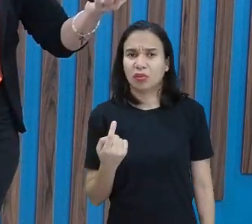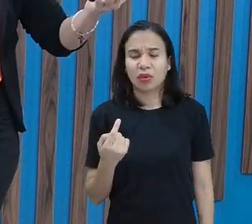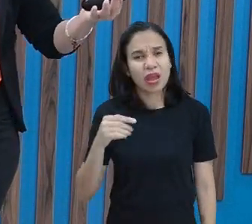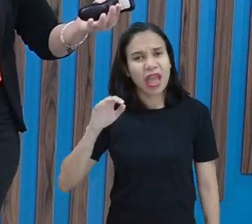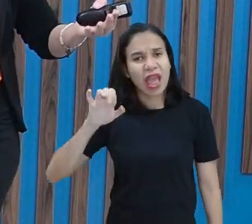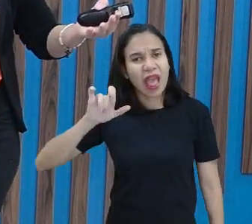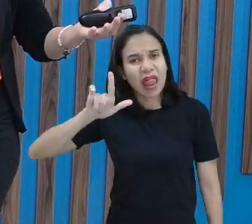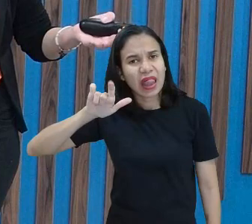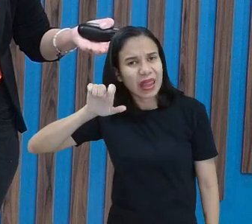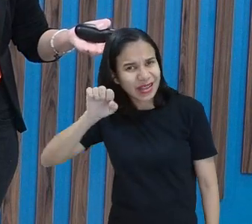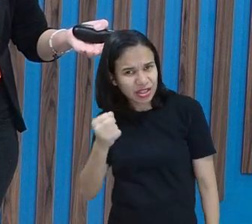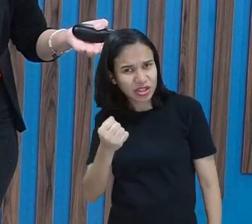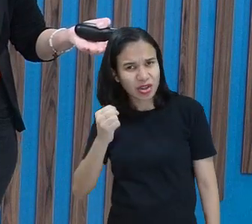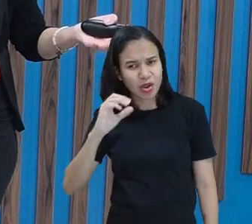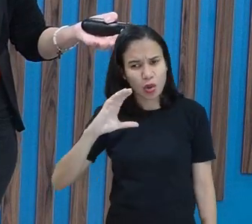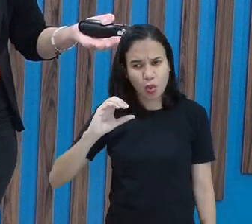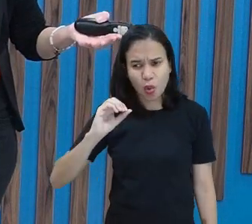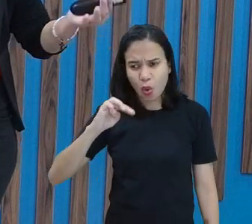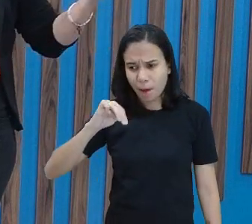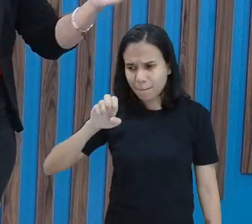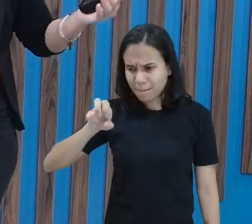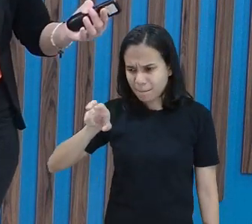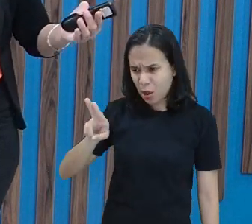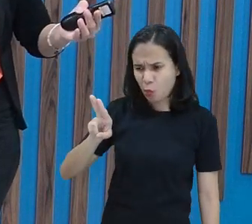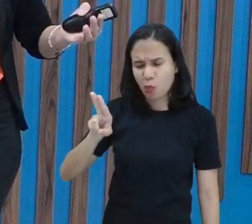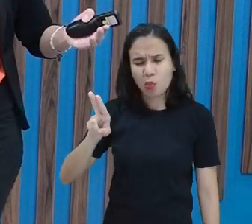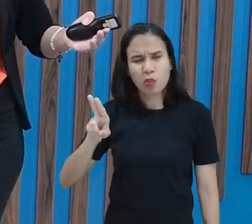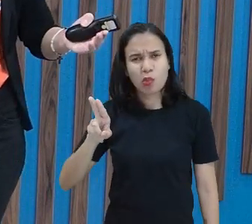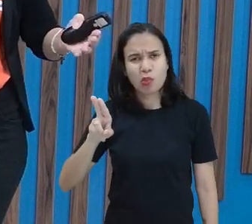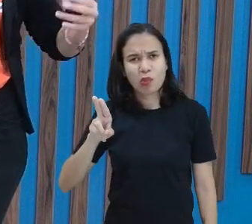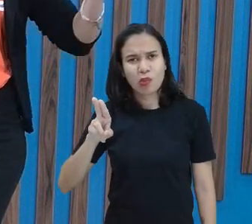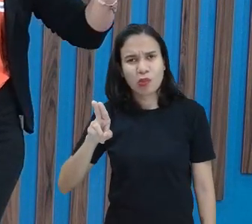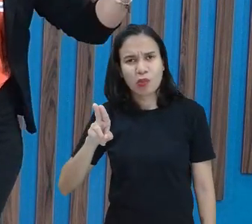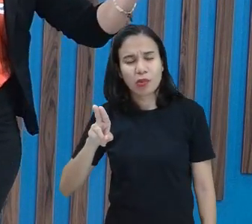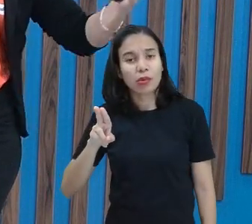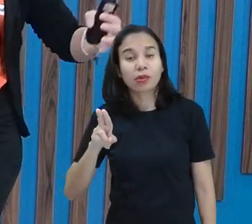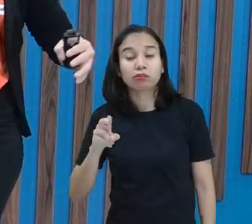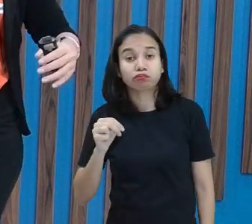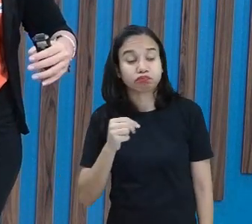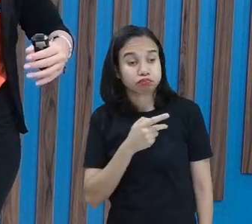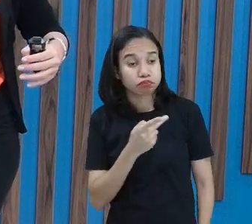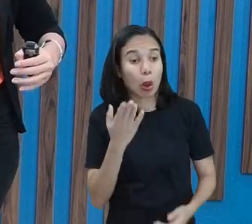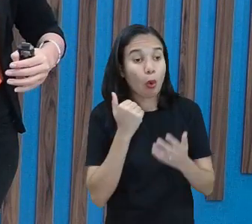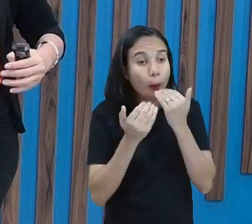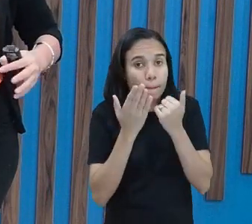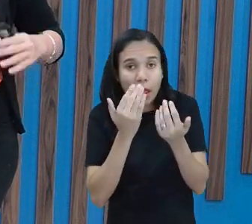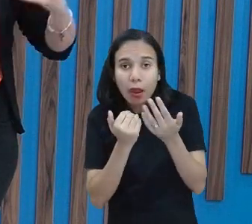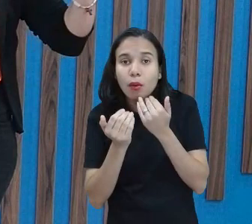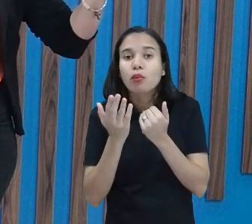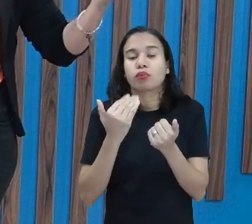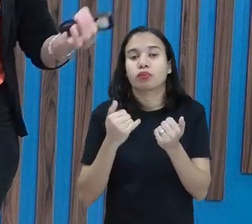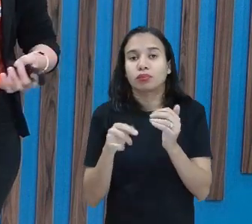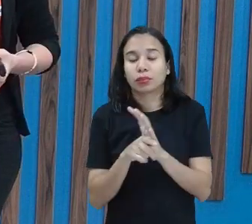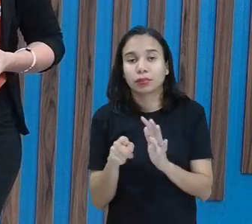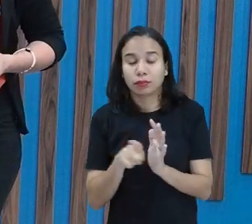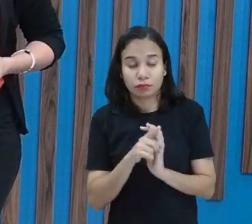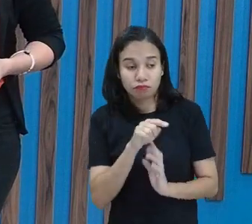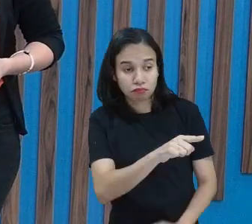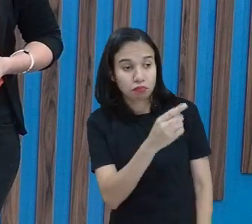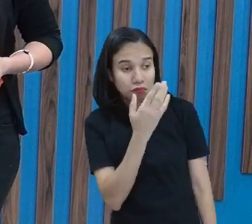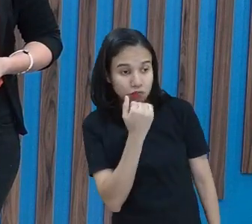Eles comeu o bolo. Tá bonito isso? Eles comeu? Não. Eles comeram.